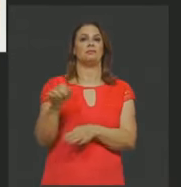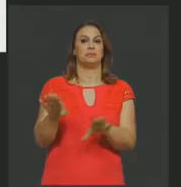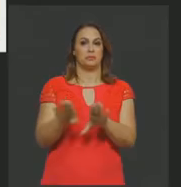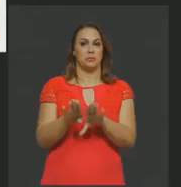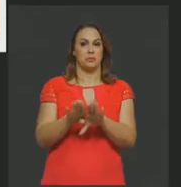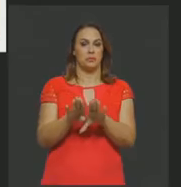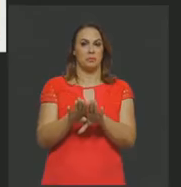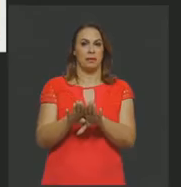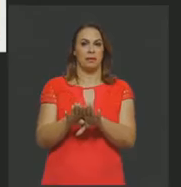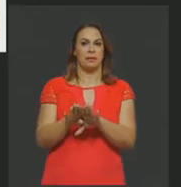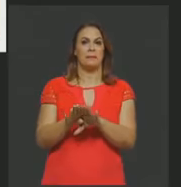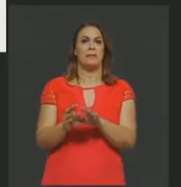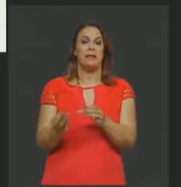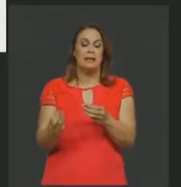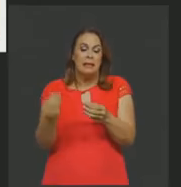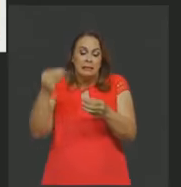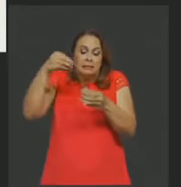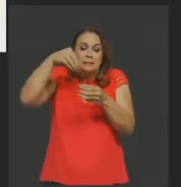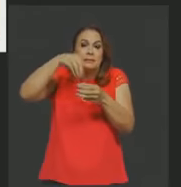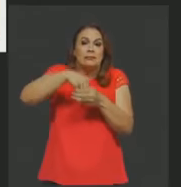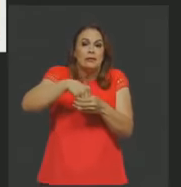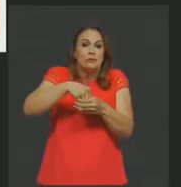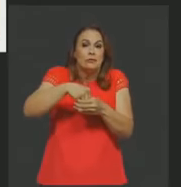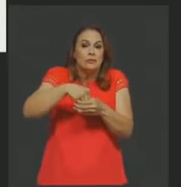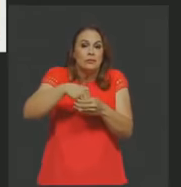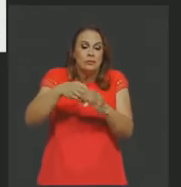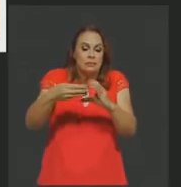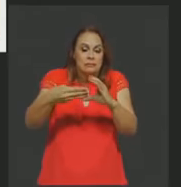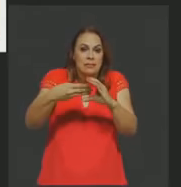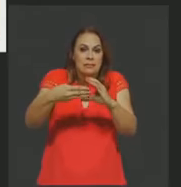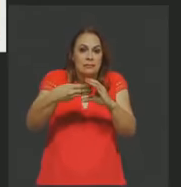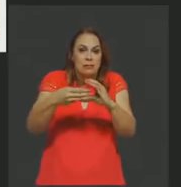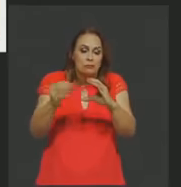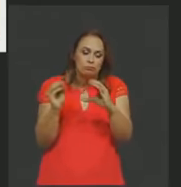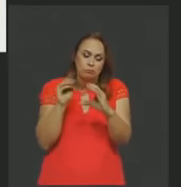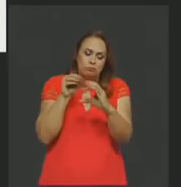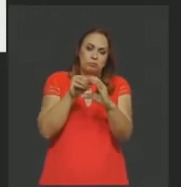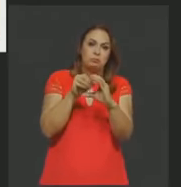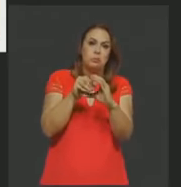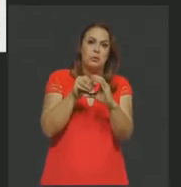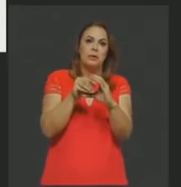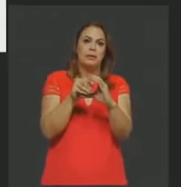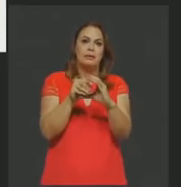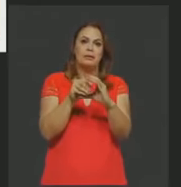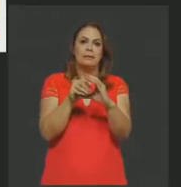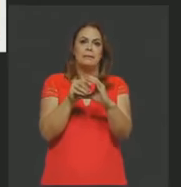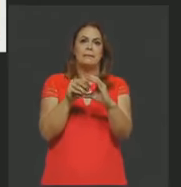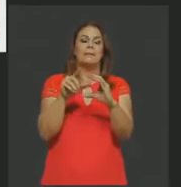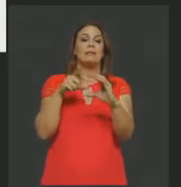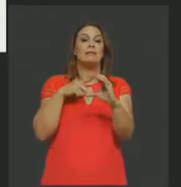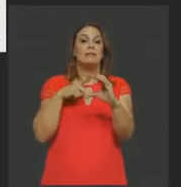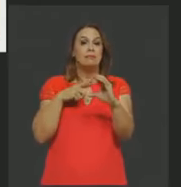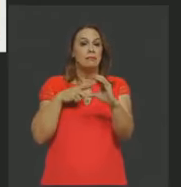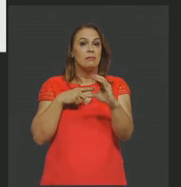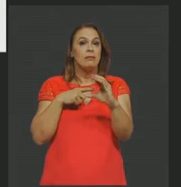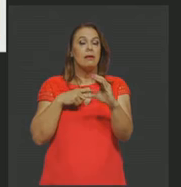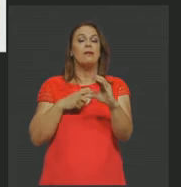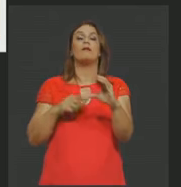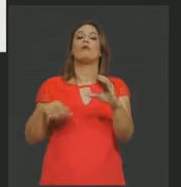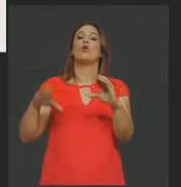onde é intercelular, onde essas células se encontram, ela é muito rica em colágeno para